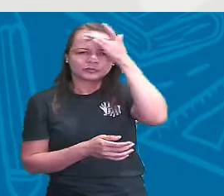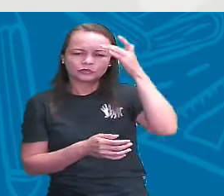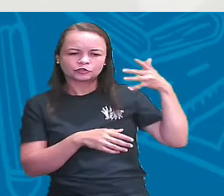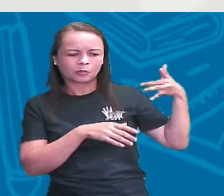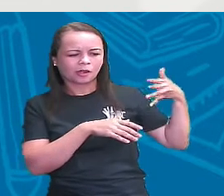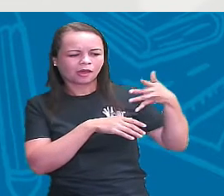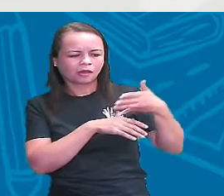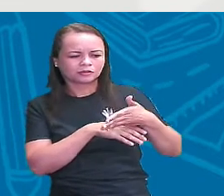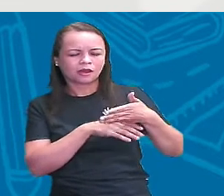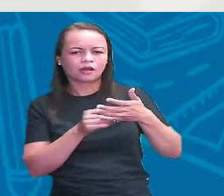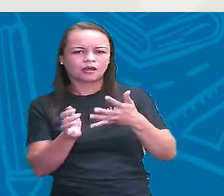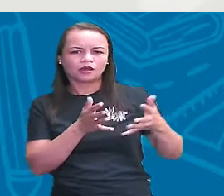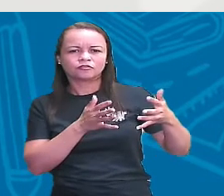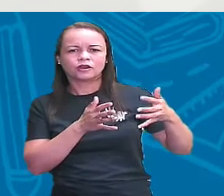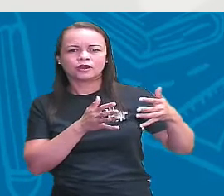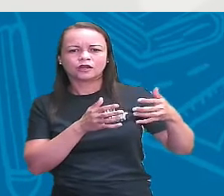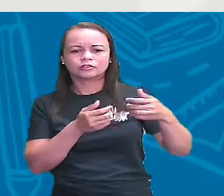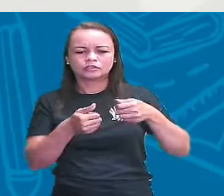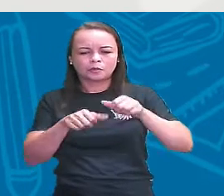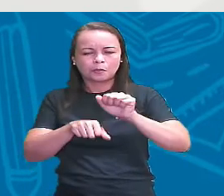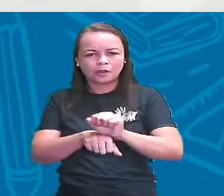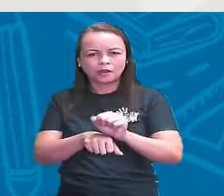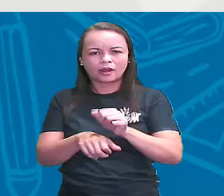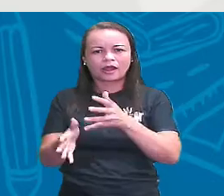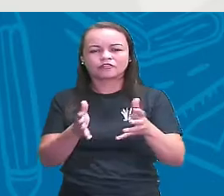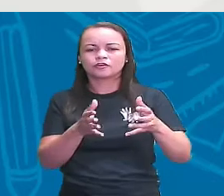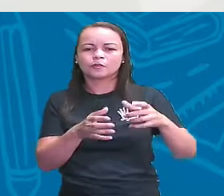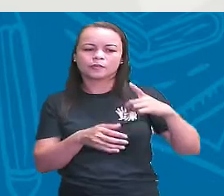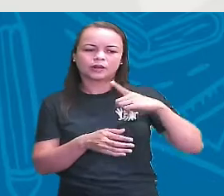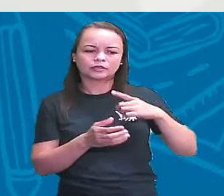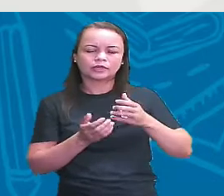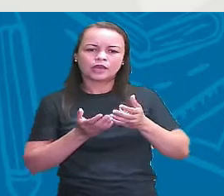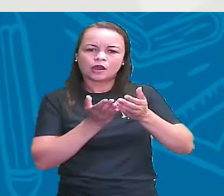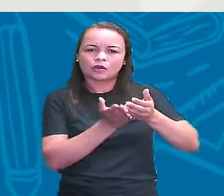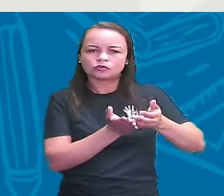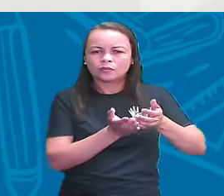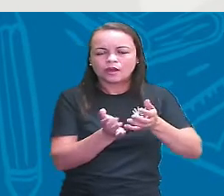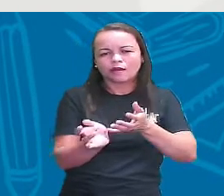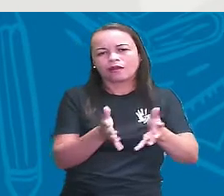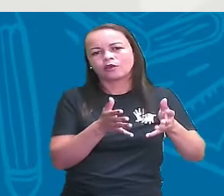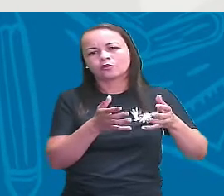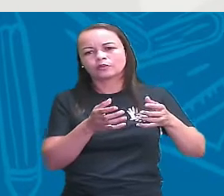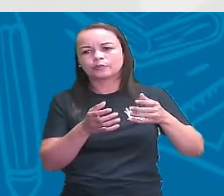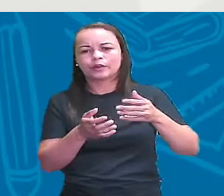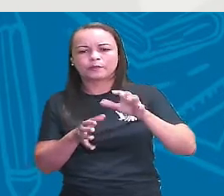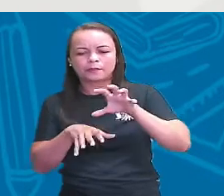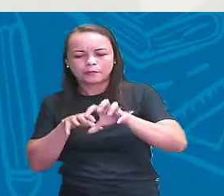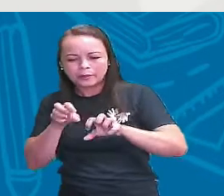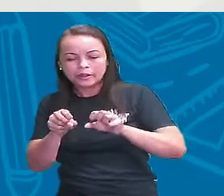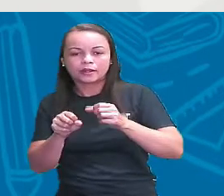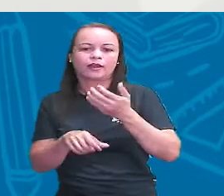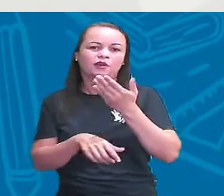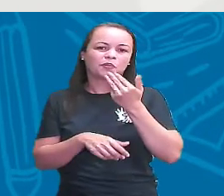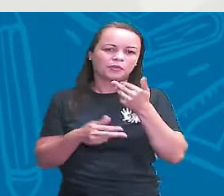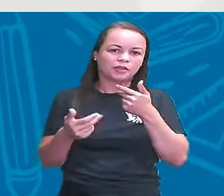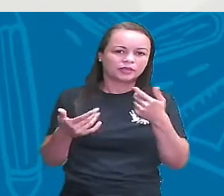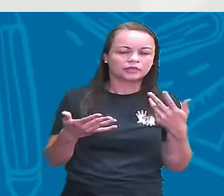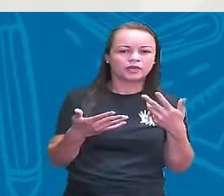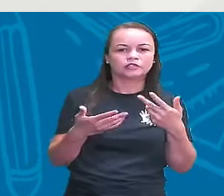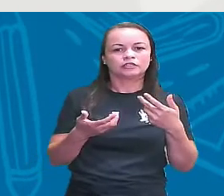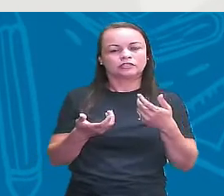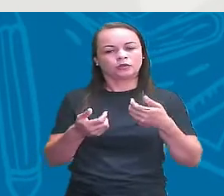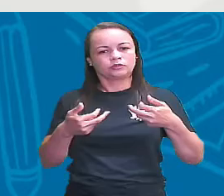descansar, para reabastecer a caravana com alimentação, com a água, né? Passava para poder fazer também,